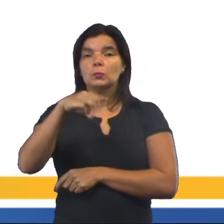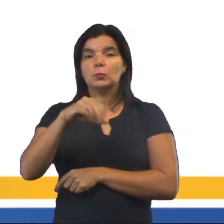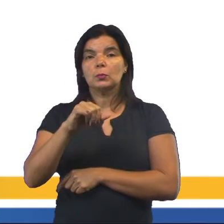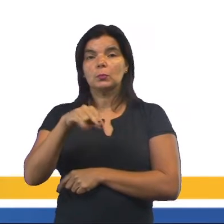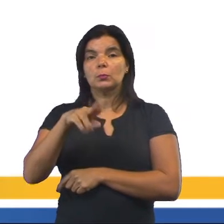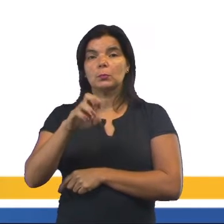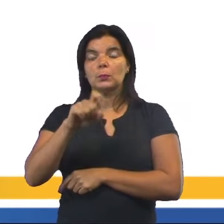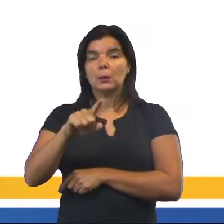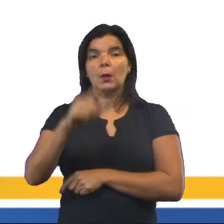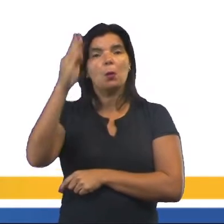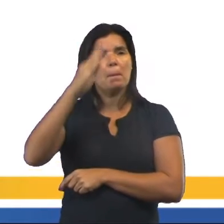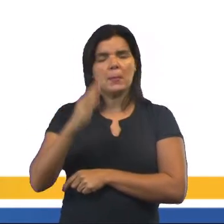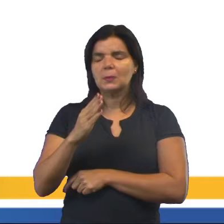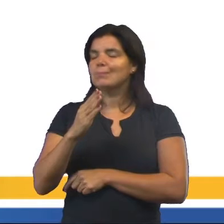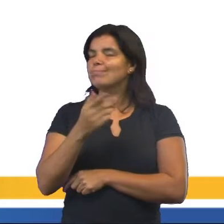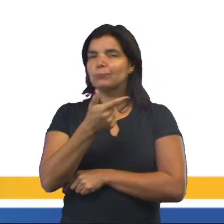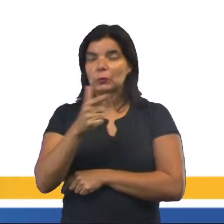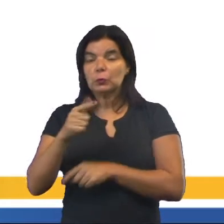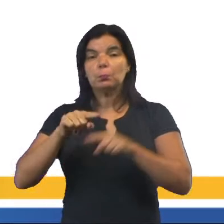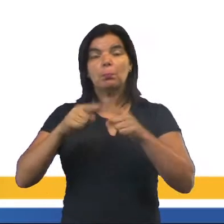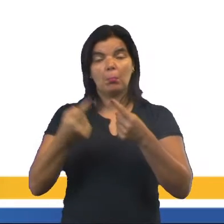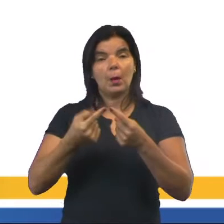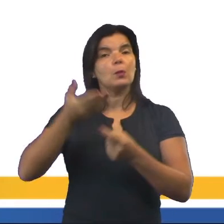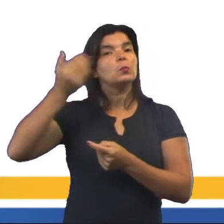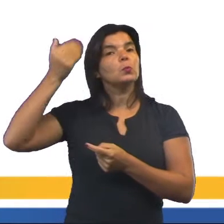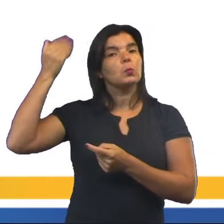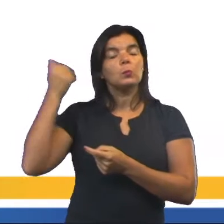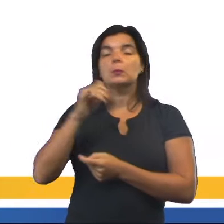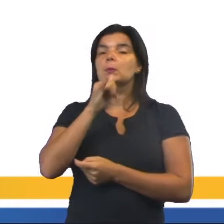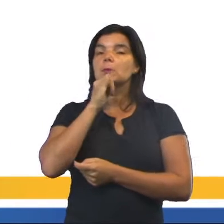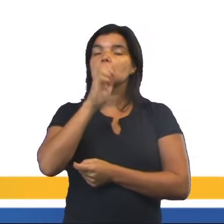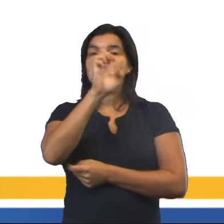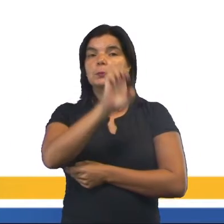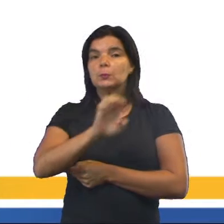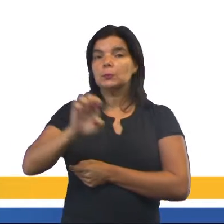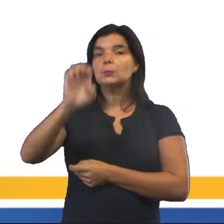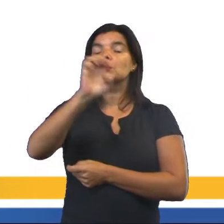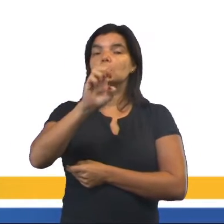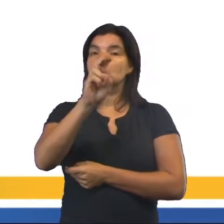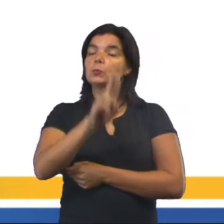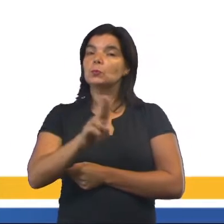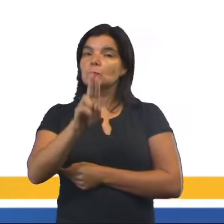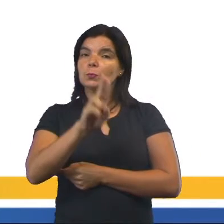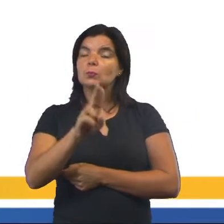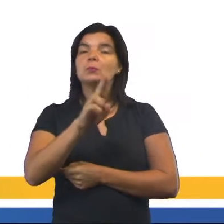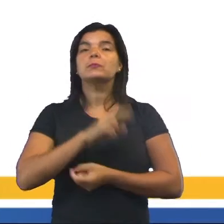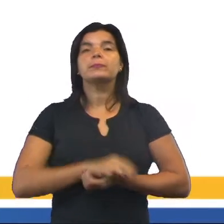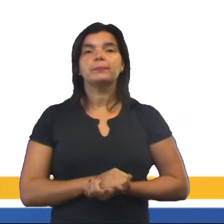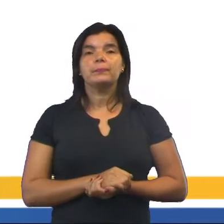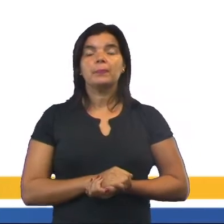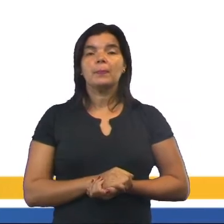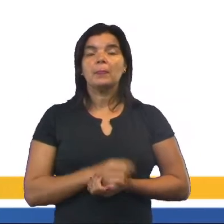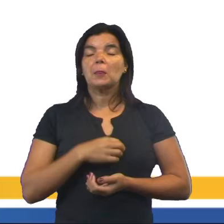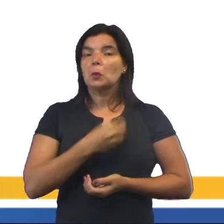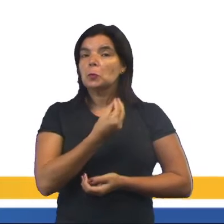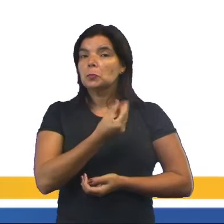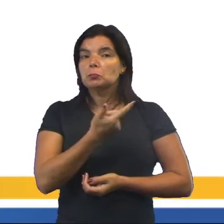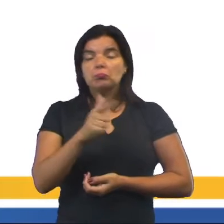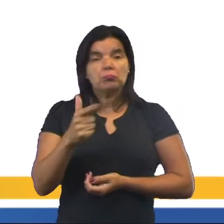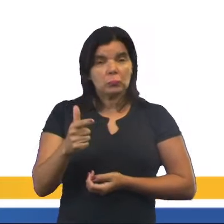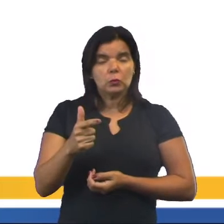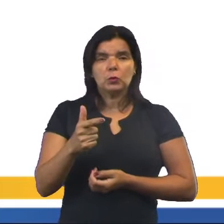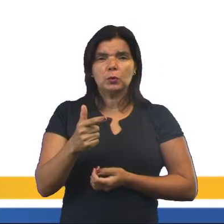no Brasil, claro, mas nos continentes mais antigos, como na Europa, por exemplo. Usavam as chaminés, né, não existiam